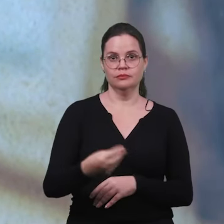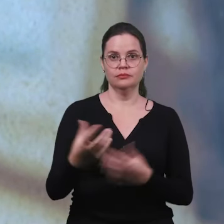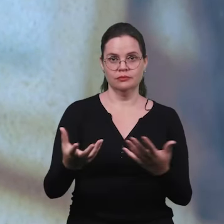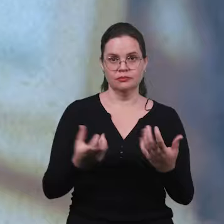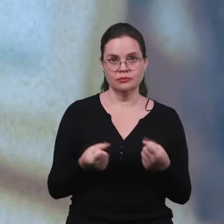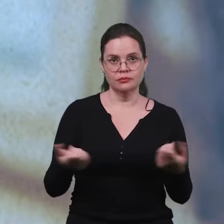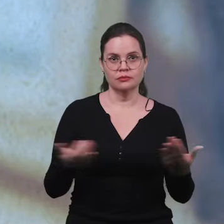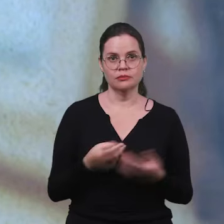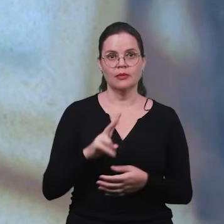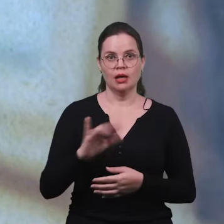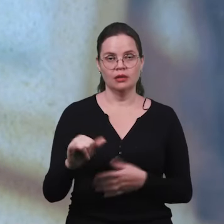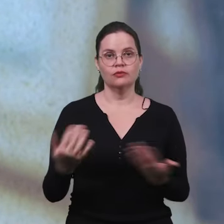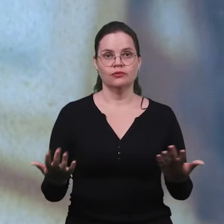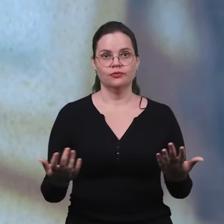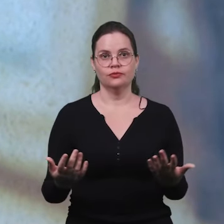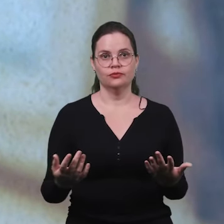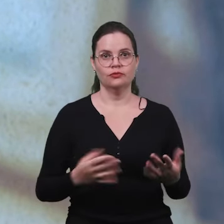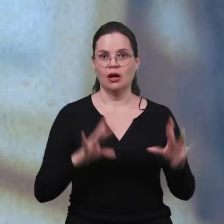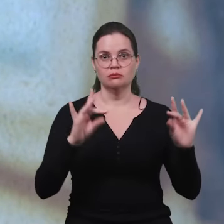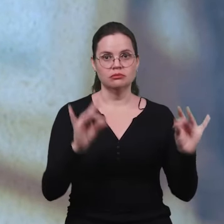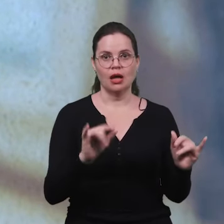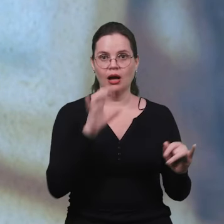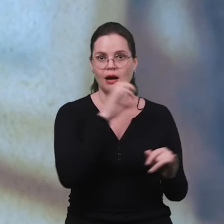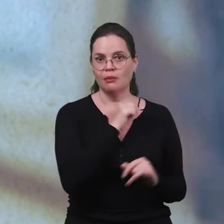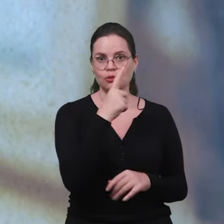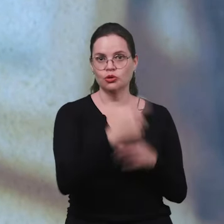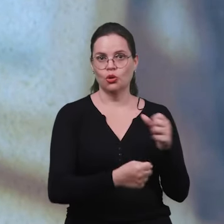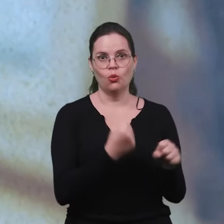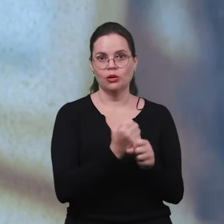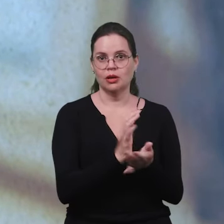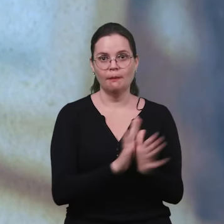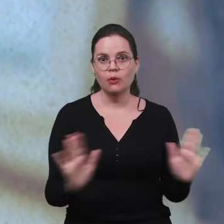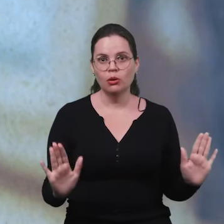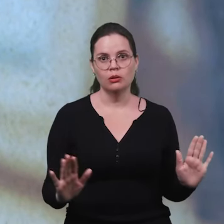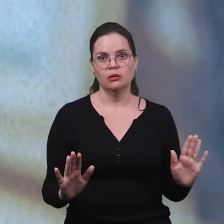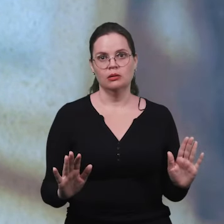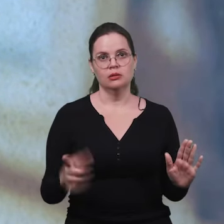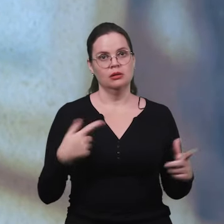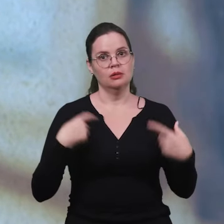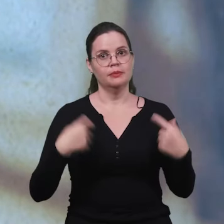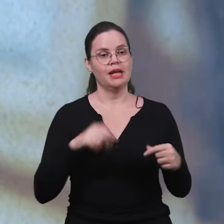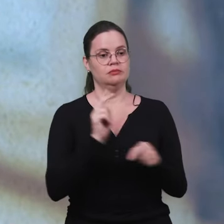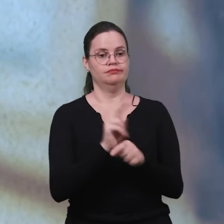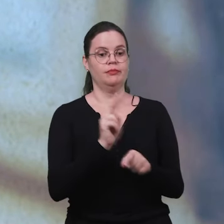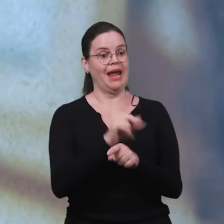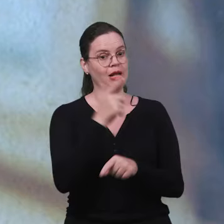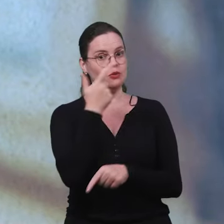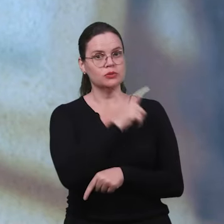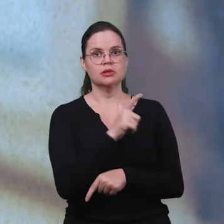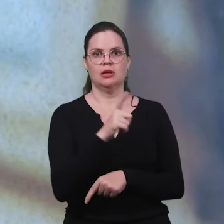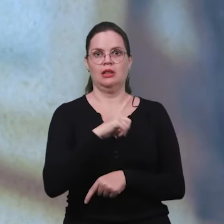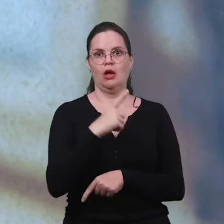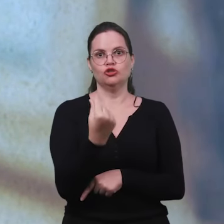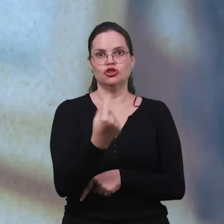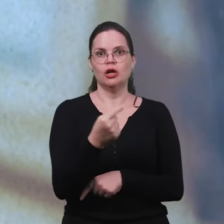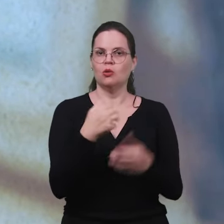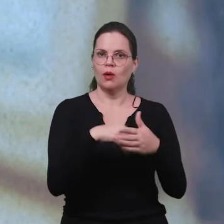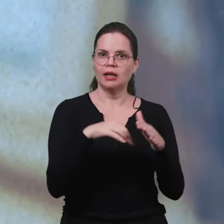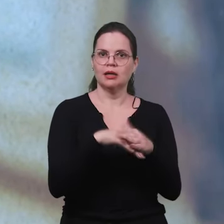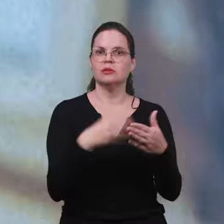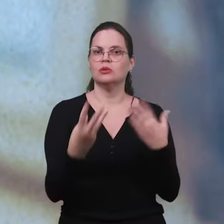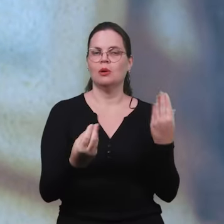receber esse patrimônio aqui, ele vai torrar menos de um ano e não vai ter mais nada. Sim. Então eu preciso, como é que eu faço? E aí a gente vai criando,